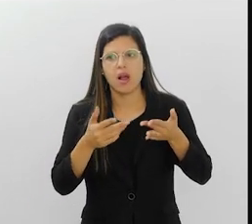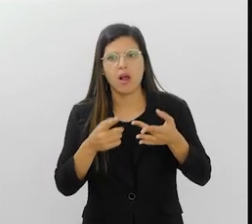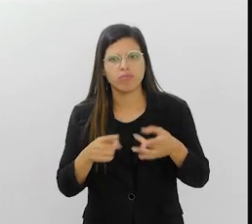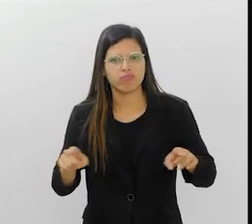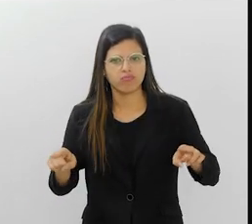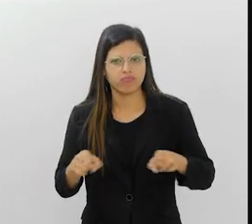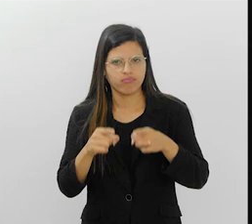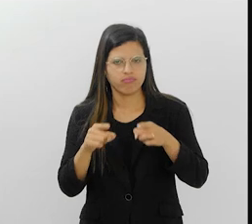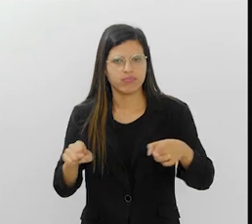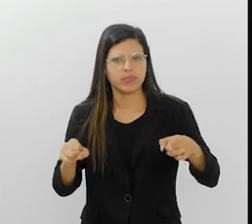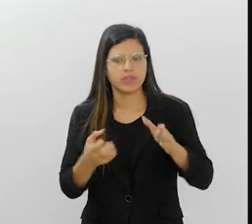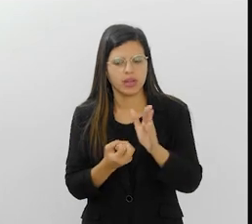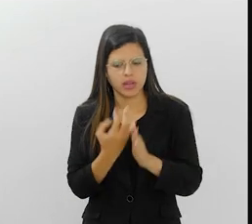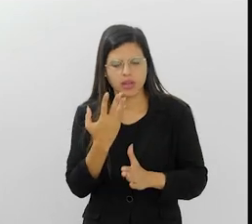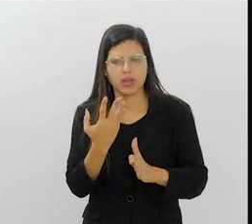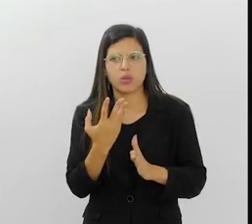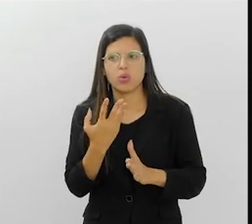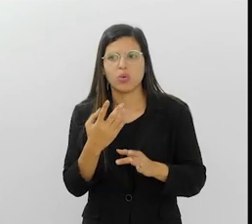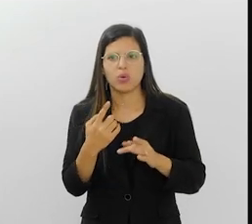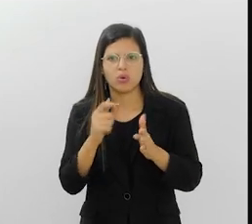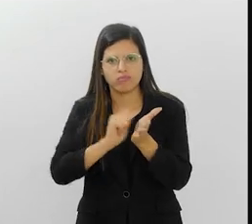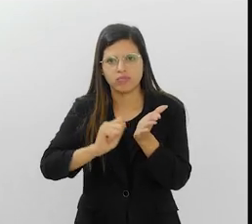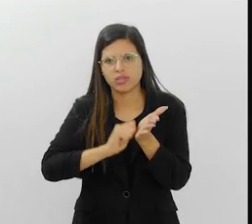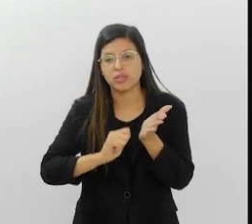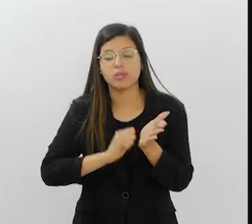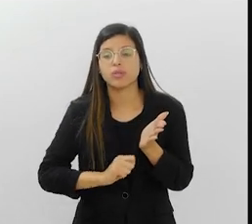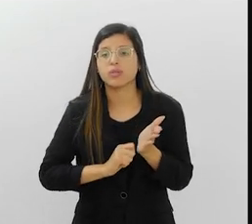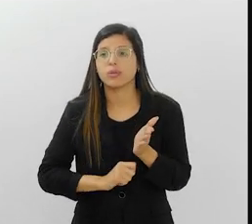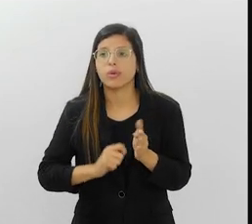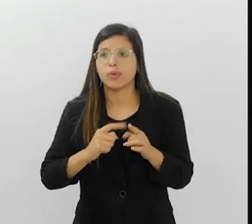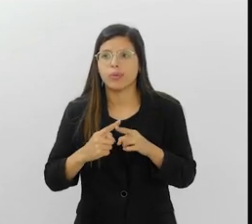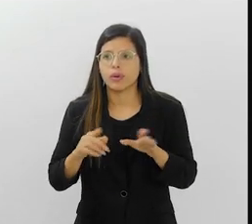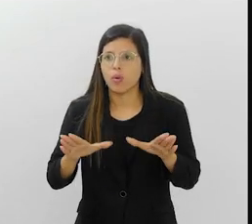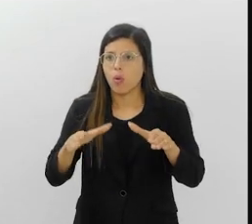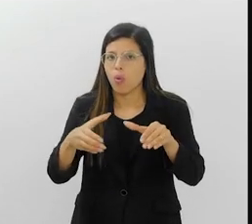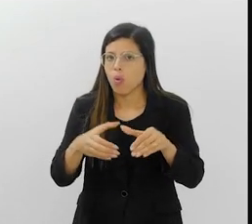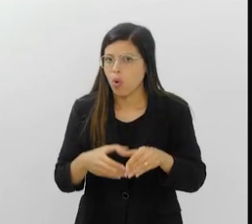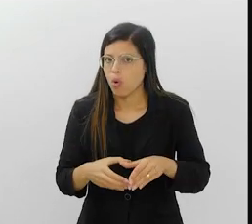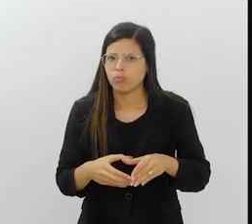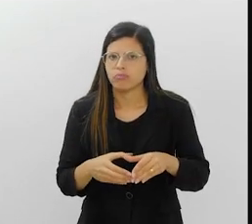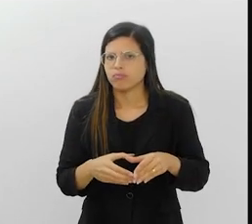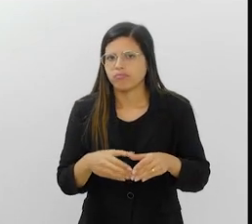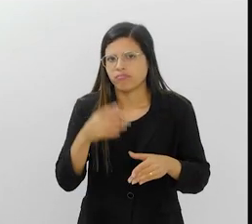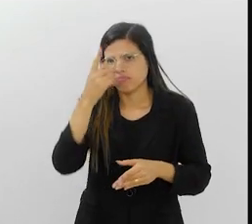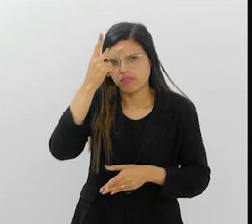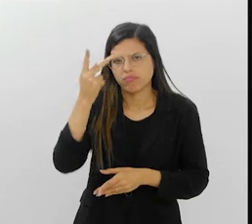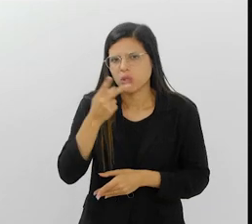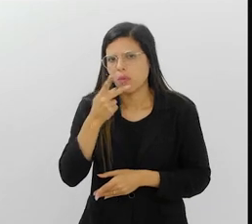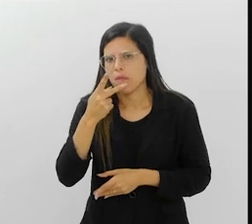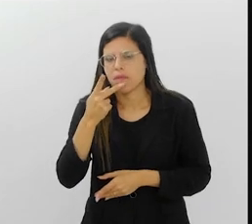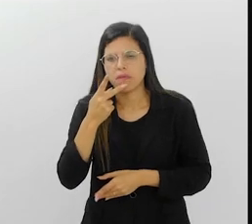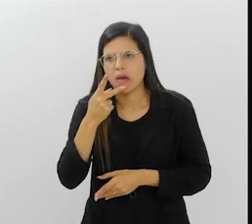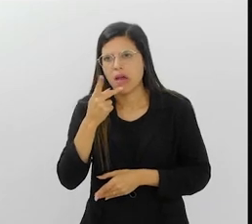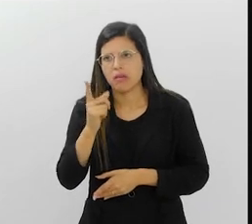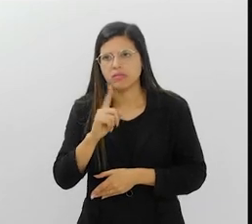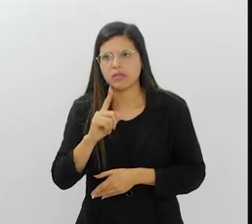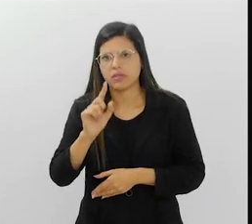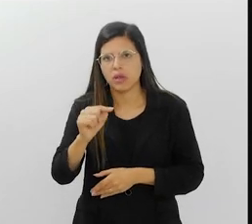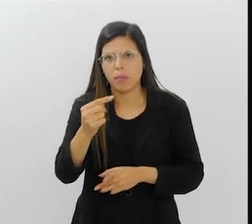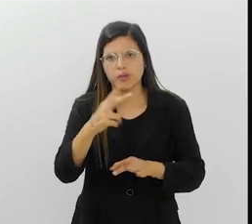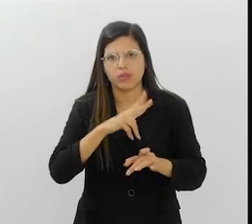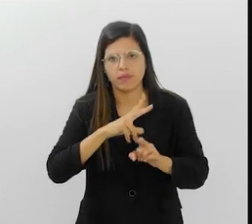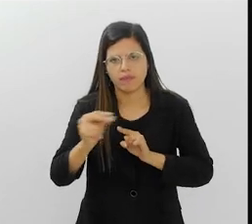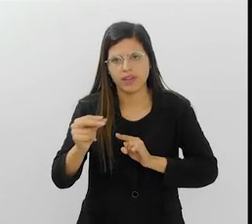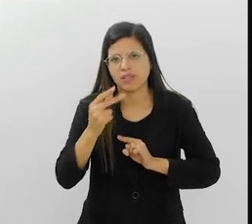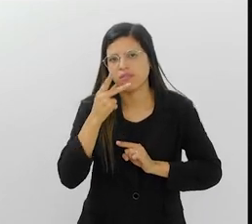nessa parte criativa do carnaval é uma classe, é uma área de trabalho que é pouco mencionada. Depois que o samba